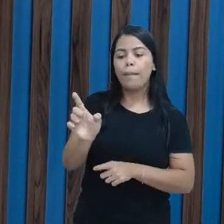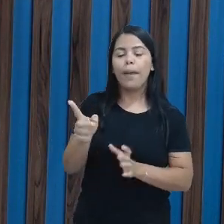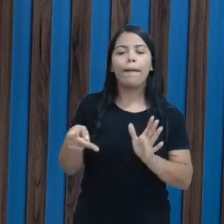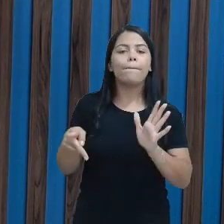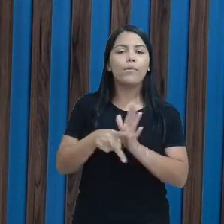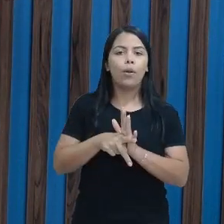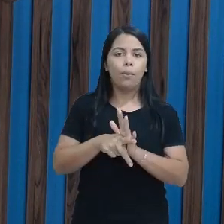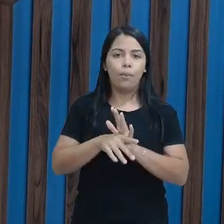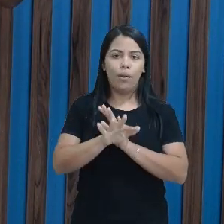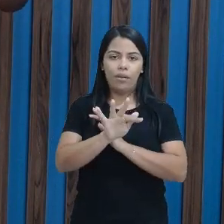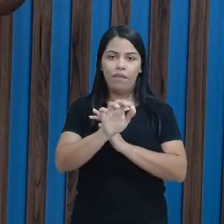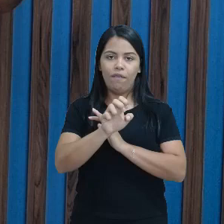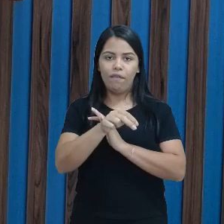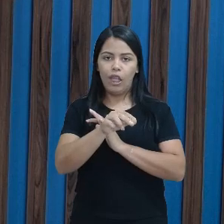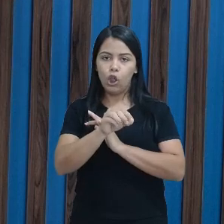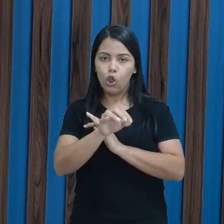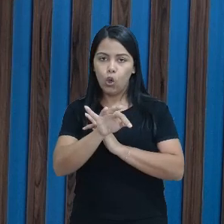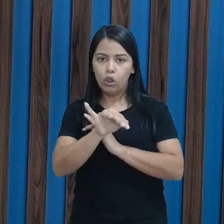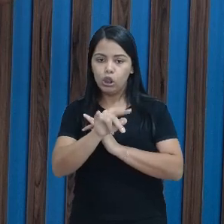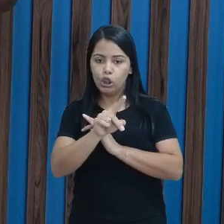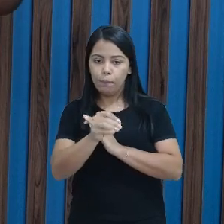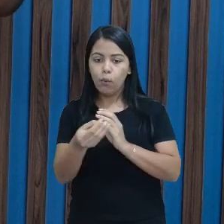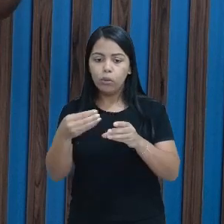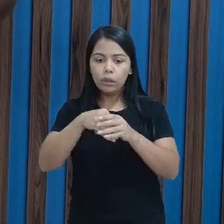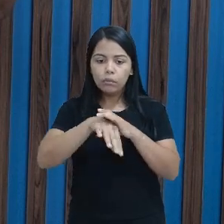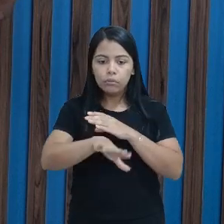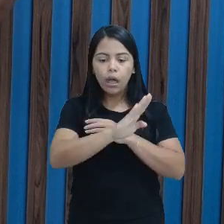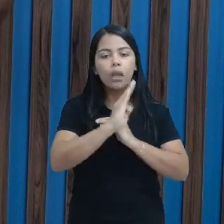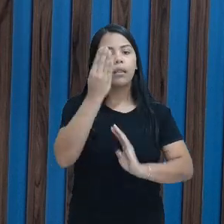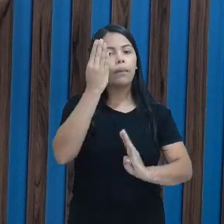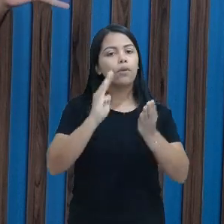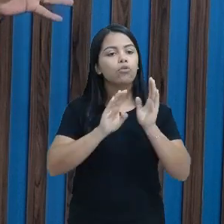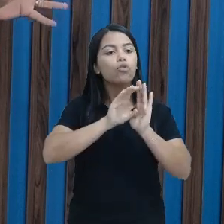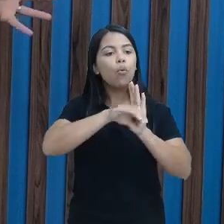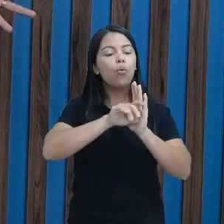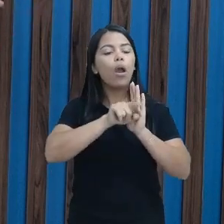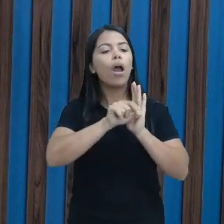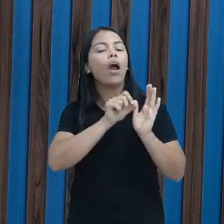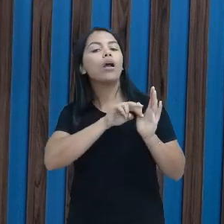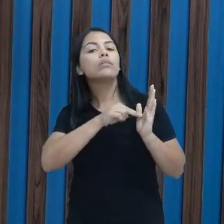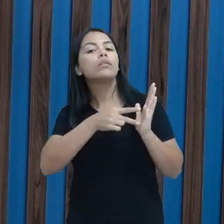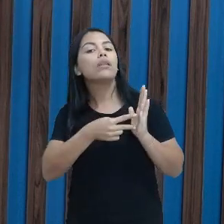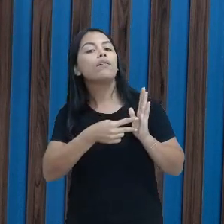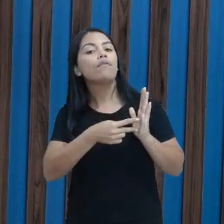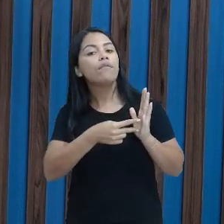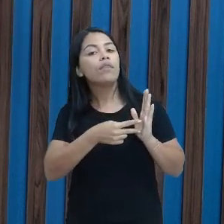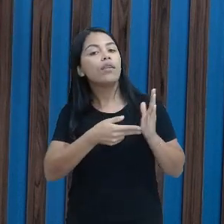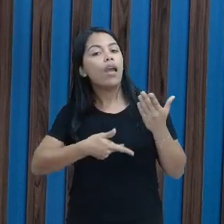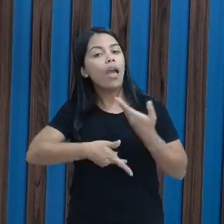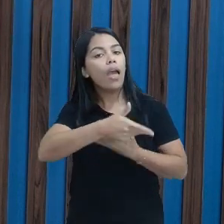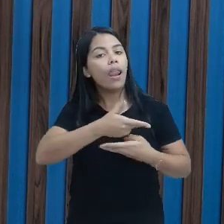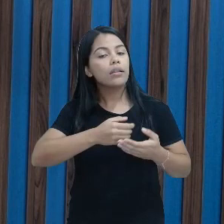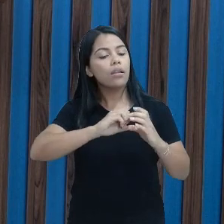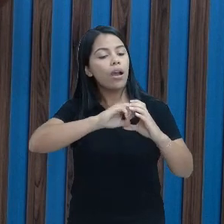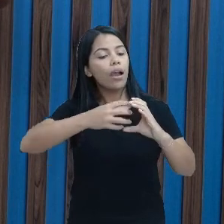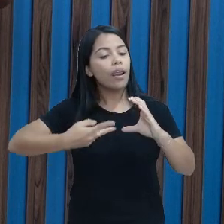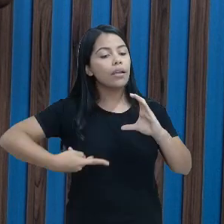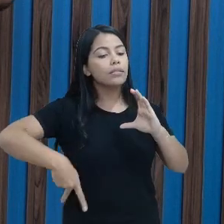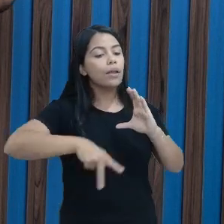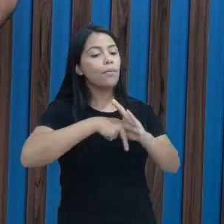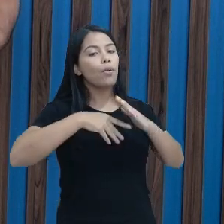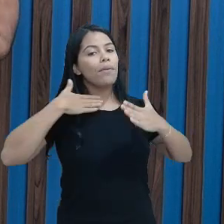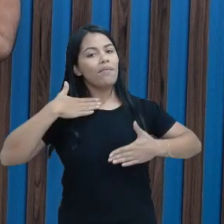de fenótipo, trabalhado na biologia, né, um conceito lá biológico que está atrelado às